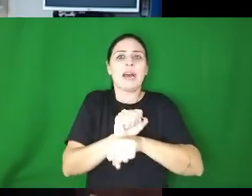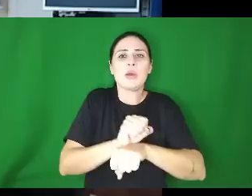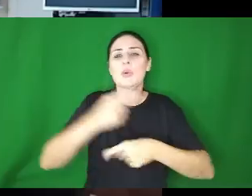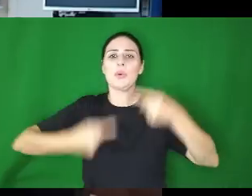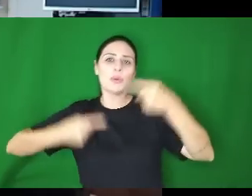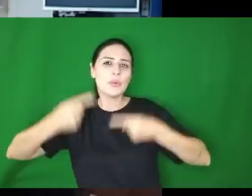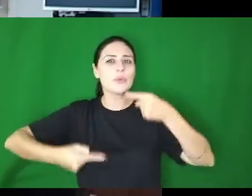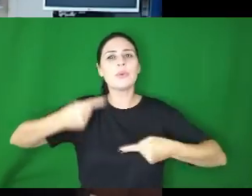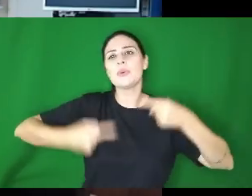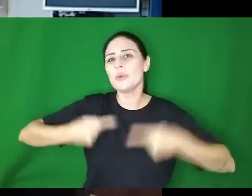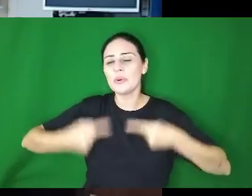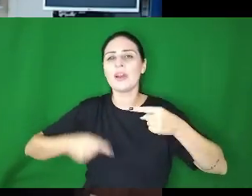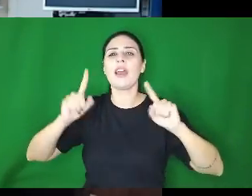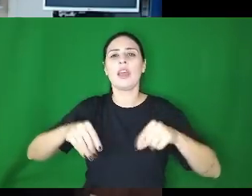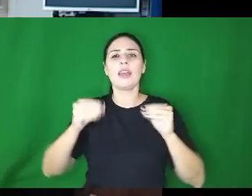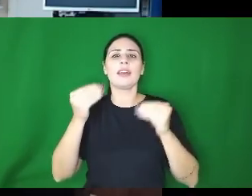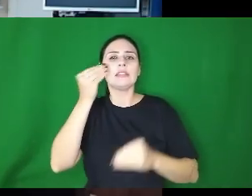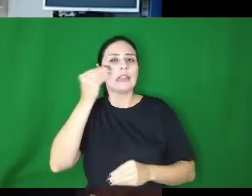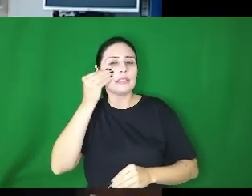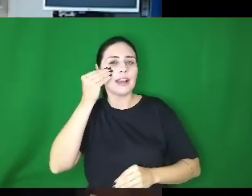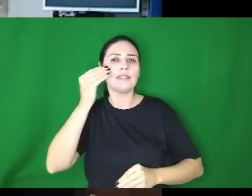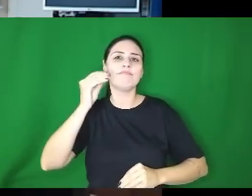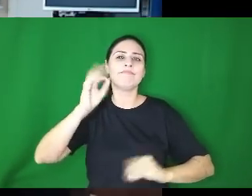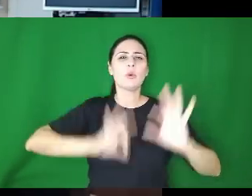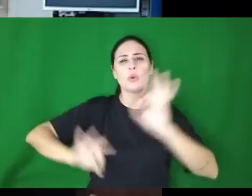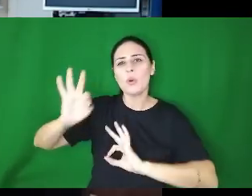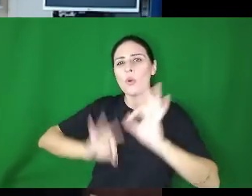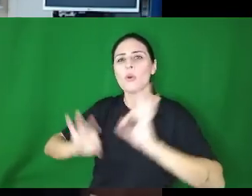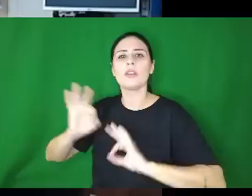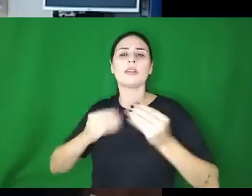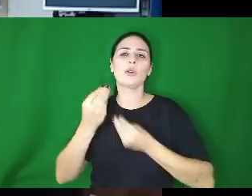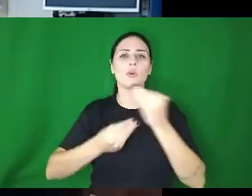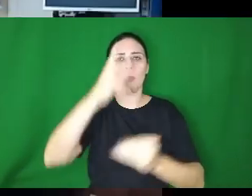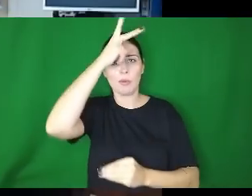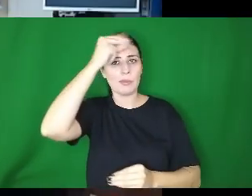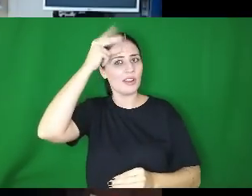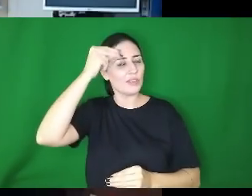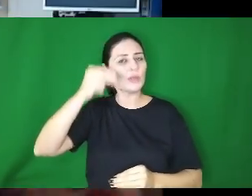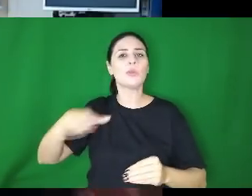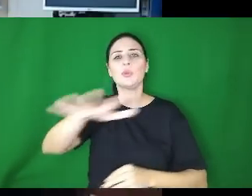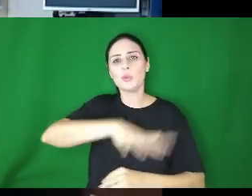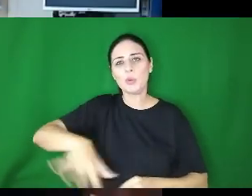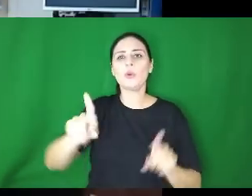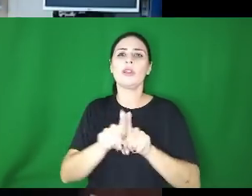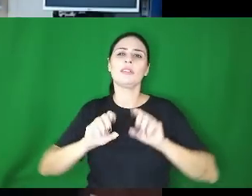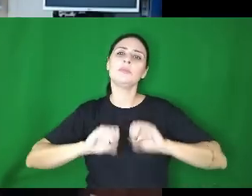nosso planejamento referencial. A gente está com um planejamento referencial preliminar, essa proposta,